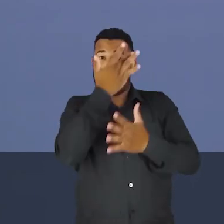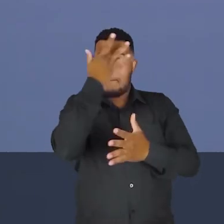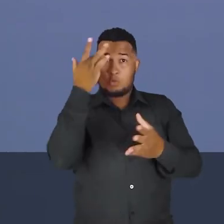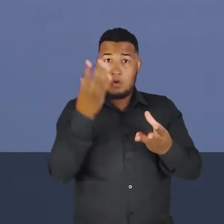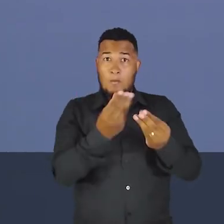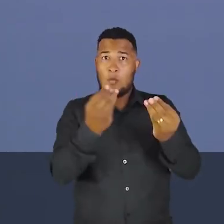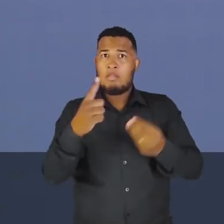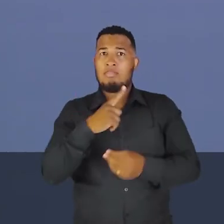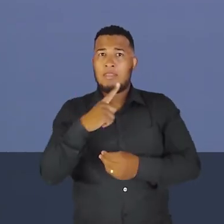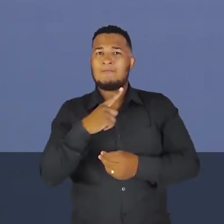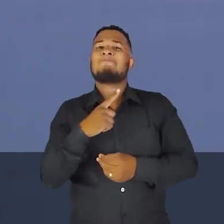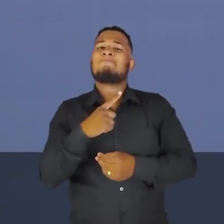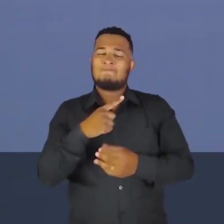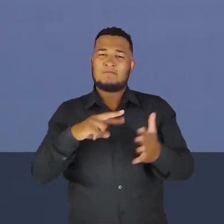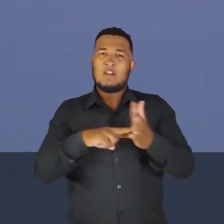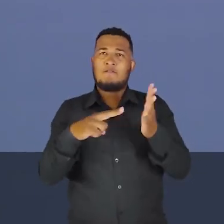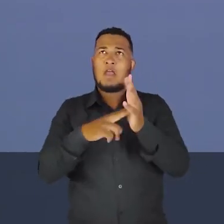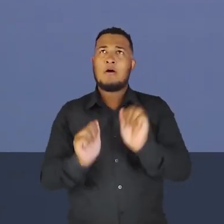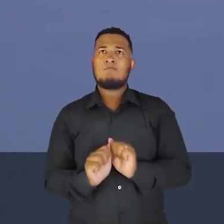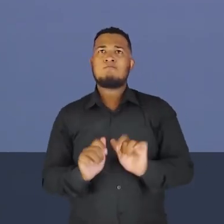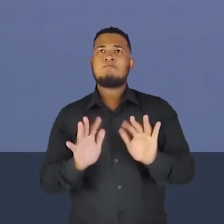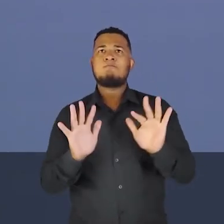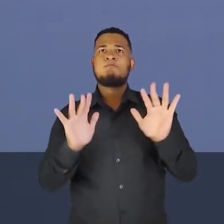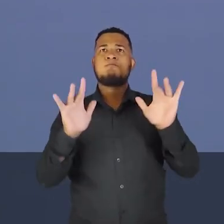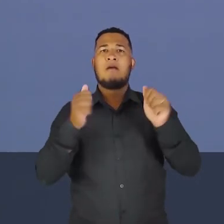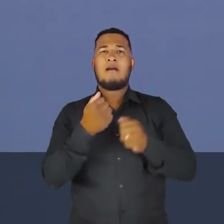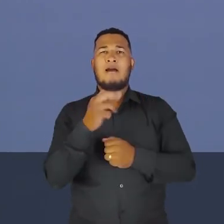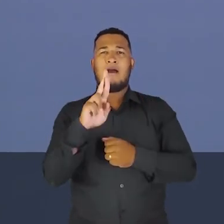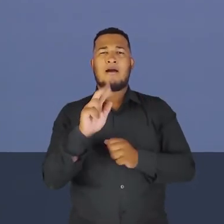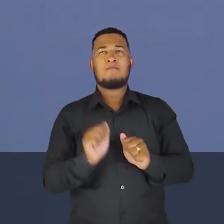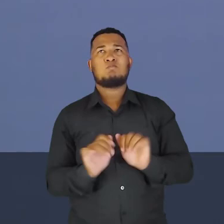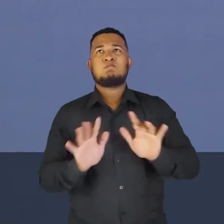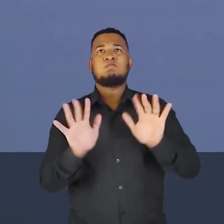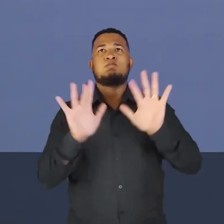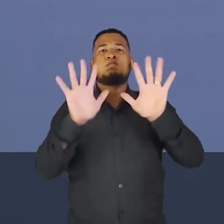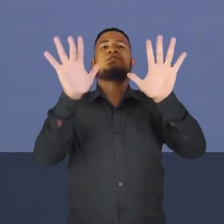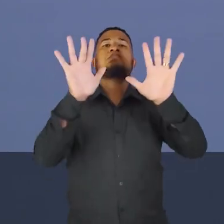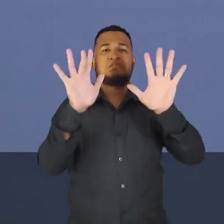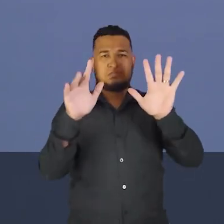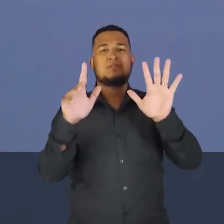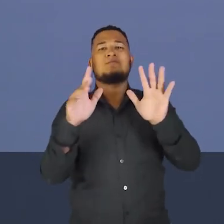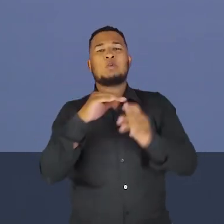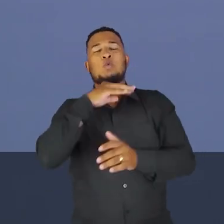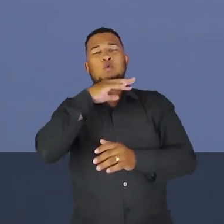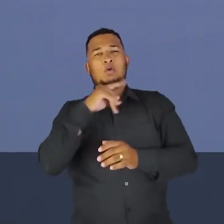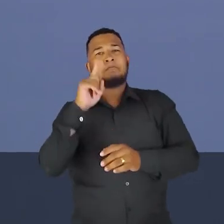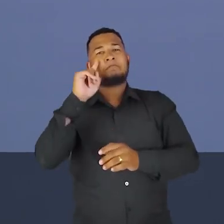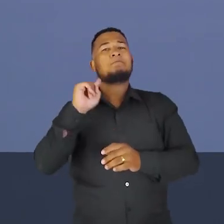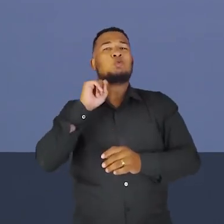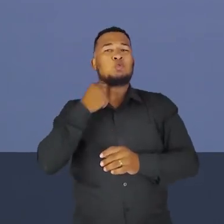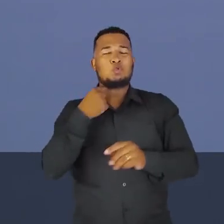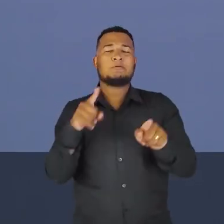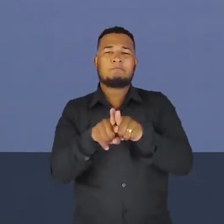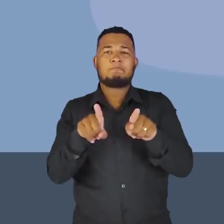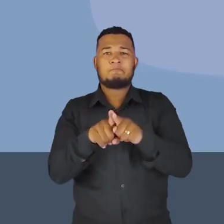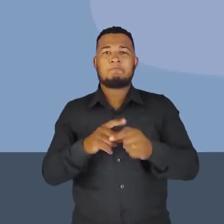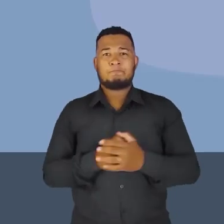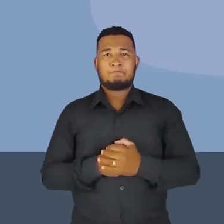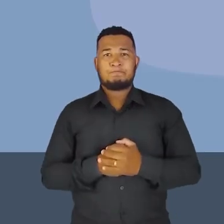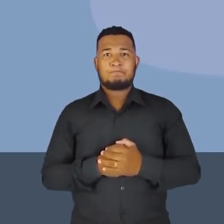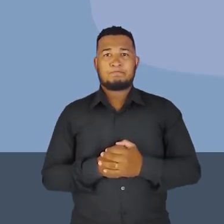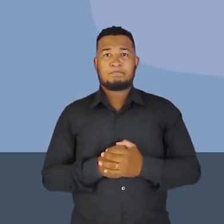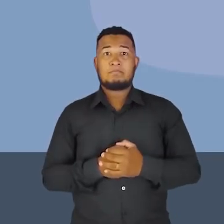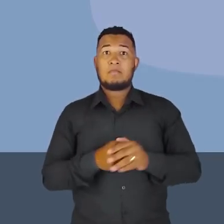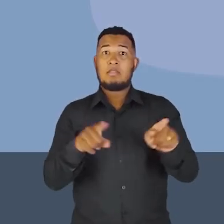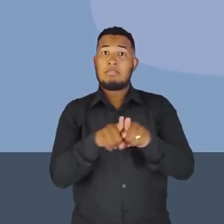vai liberar então uma grande quantidade de gases tóxicos, né, para a atmosfera. Tá? Continuando aqui, a gente